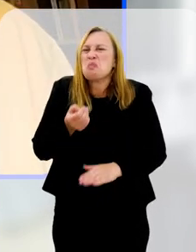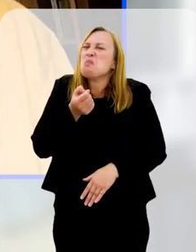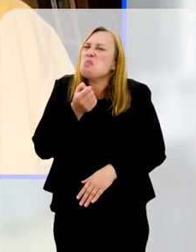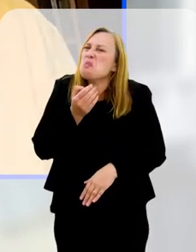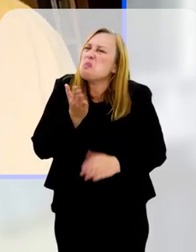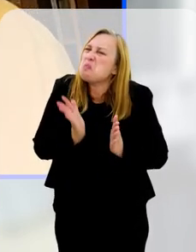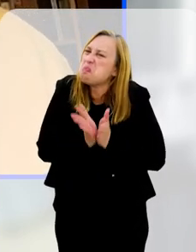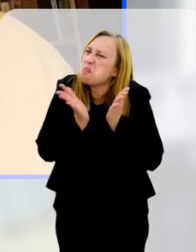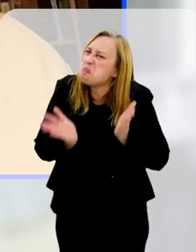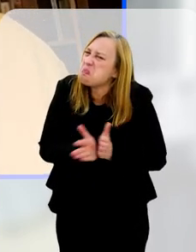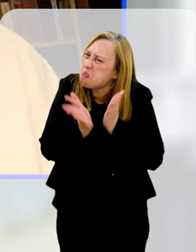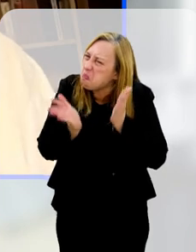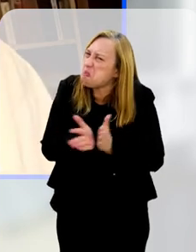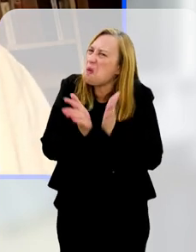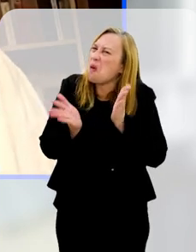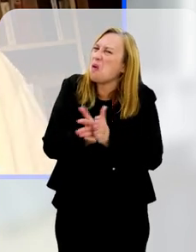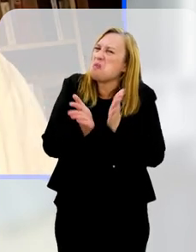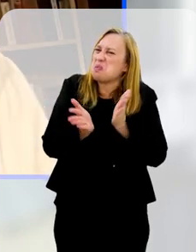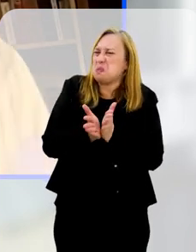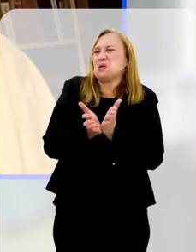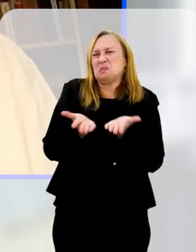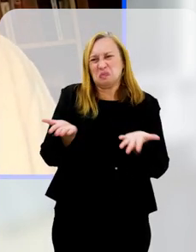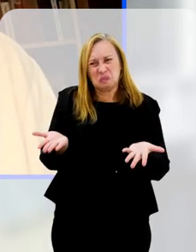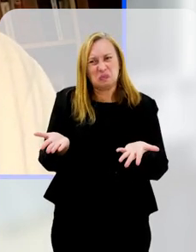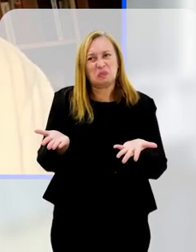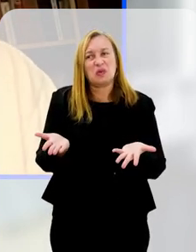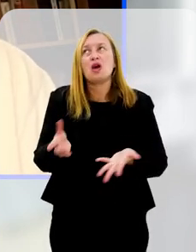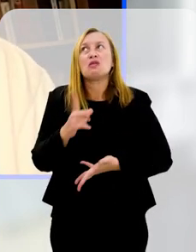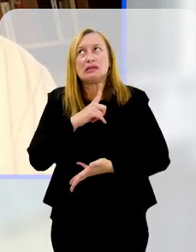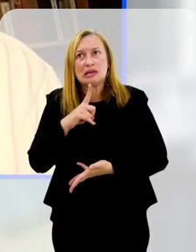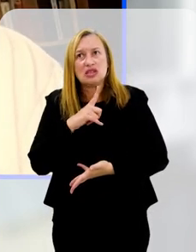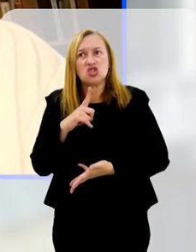muito muito pobre. E você tinha